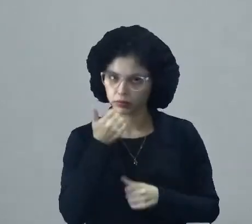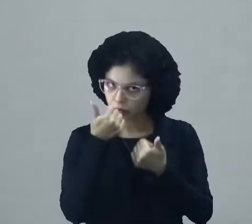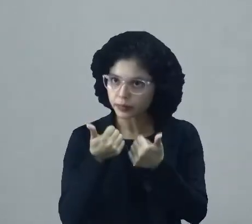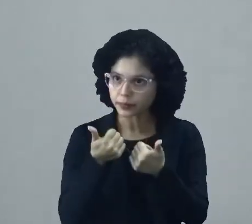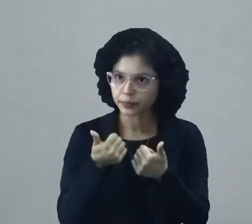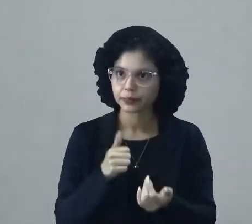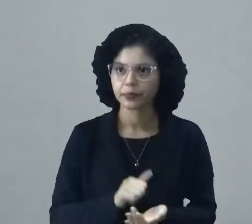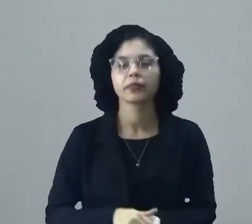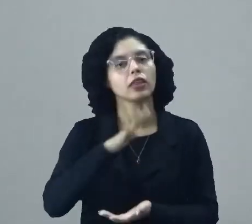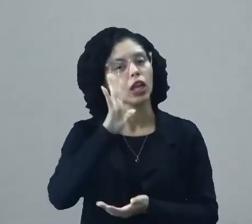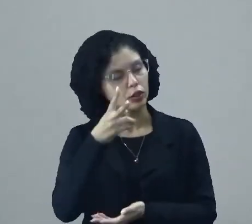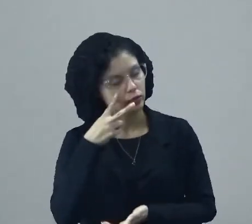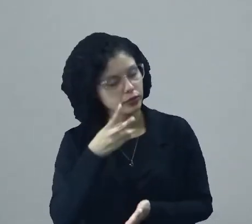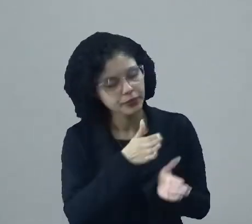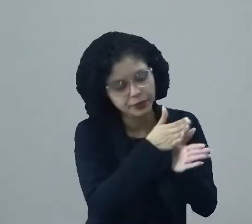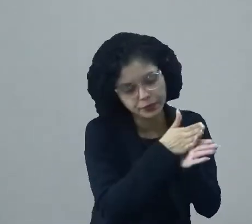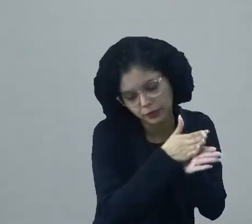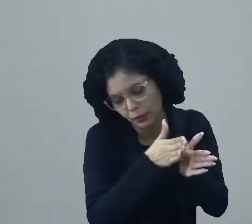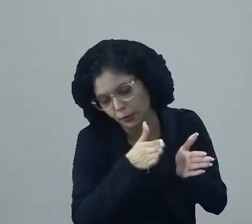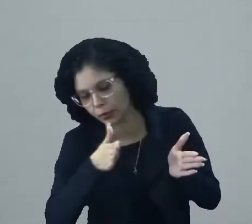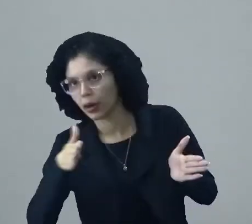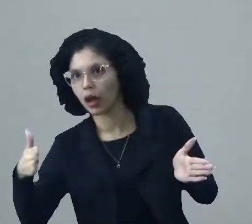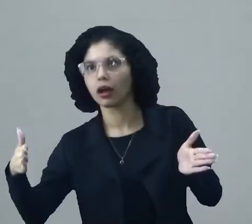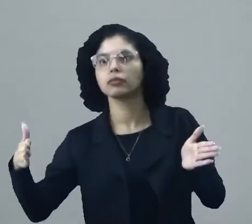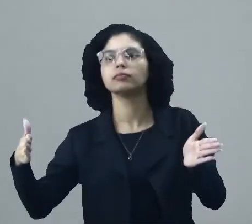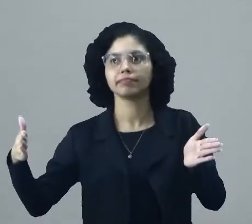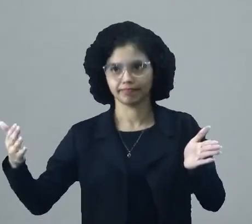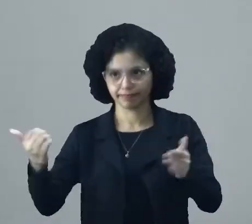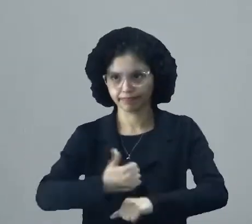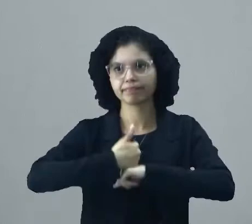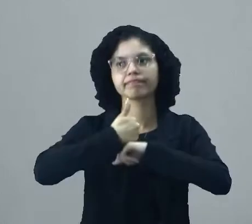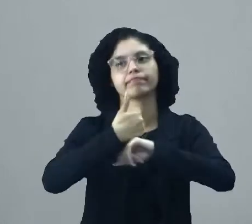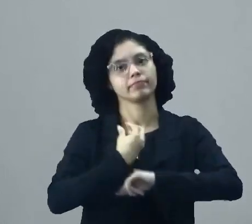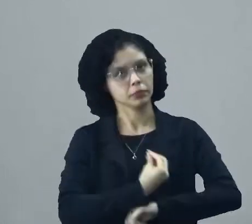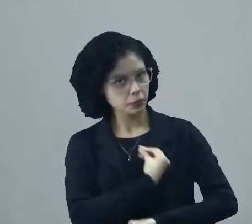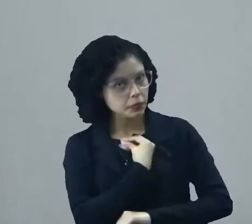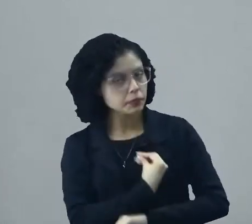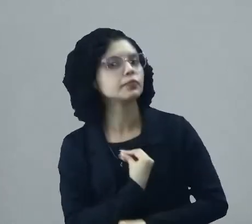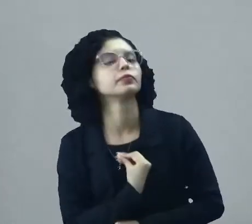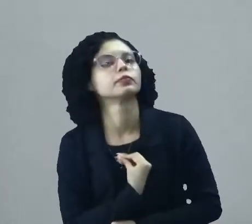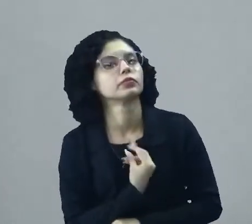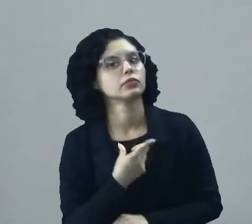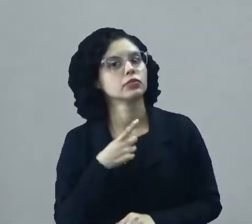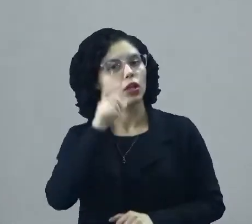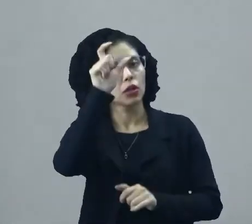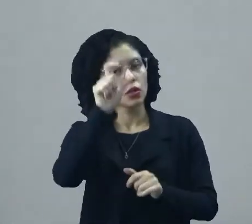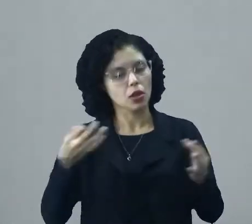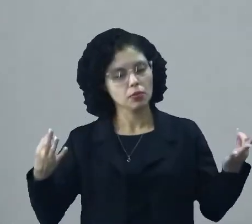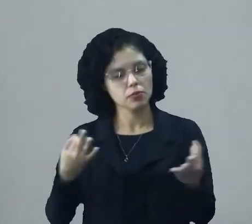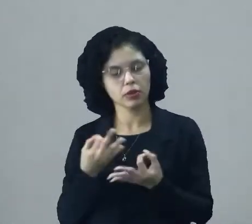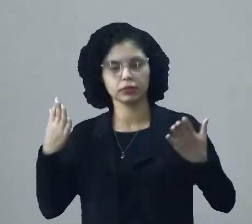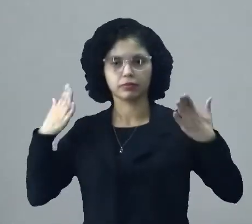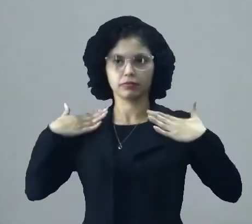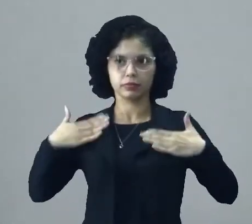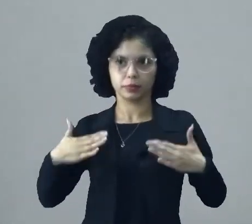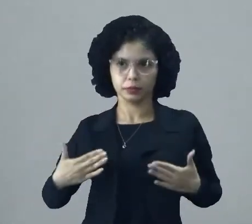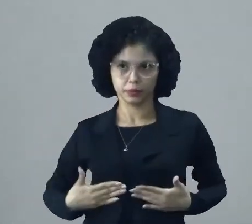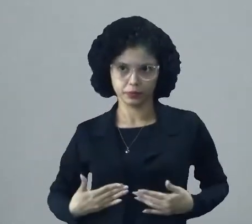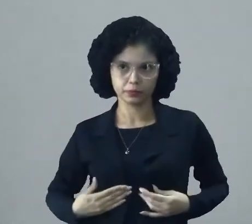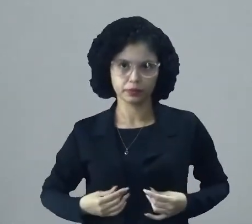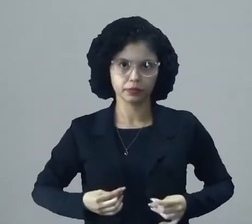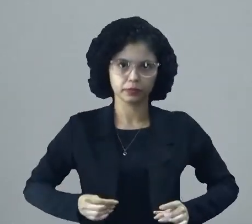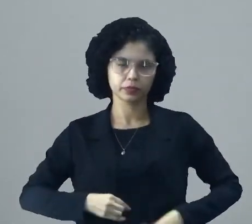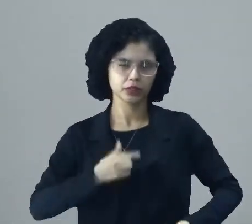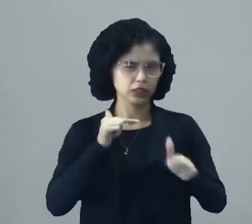Tranquilo? A gente já viu que vai para o viés da capacidade, da qualidade de vida, que é esse perfeito bem-estar. A